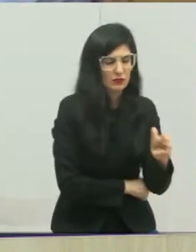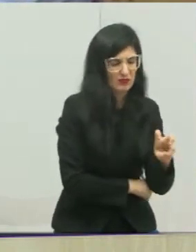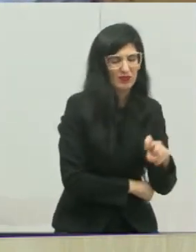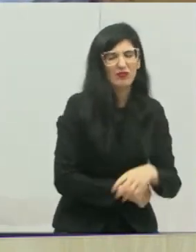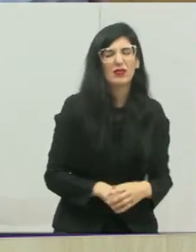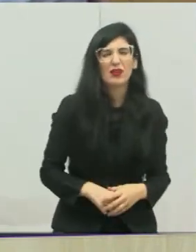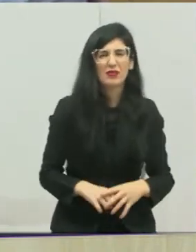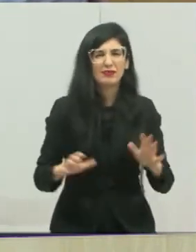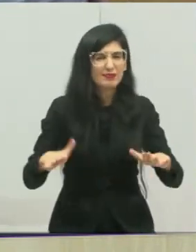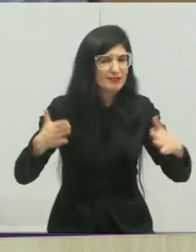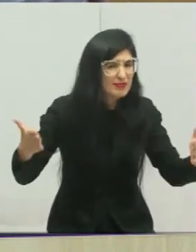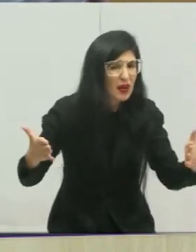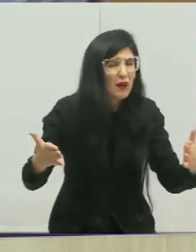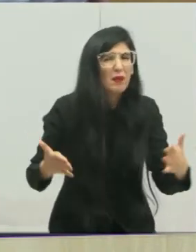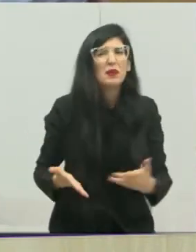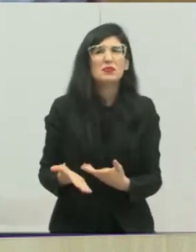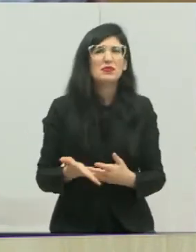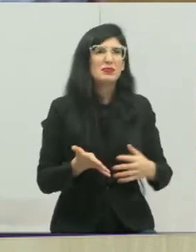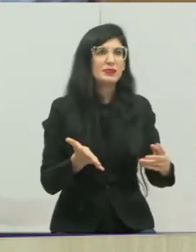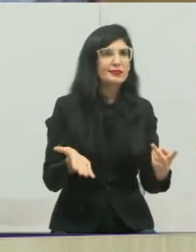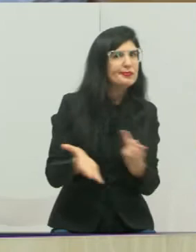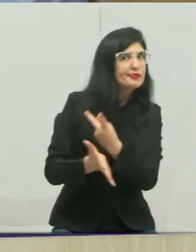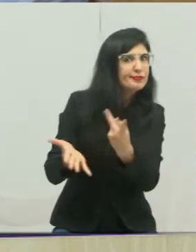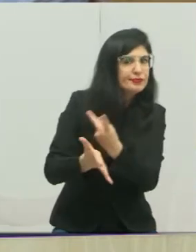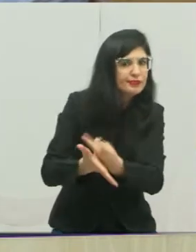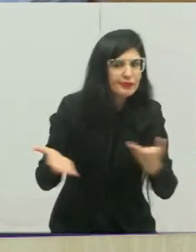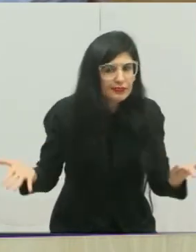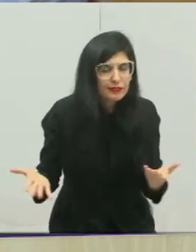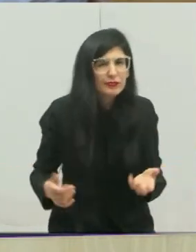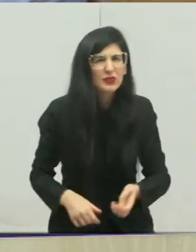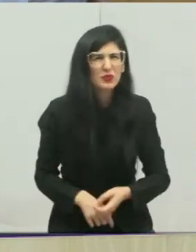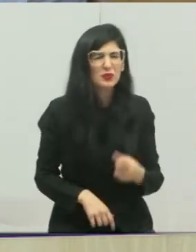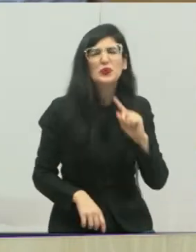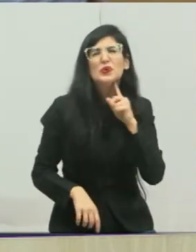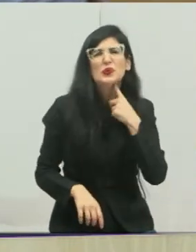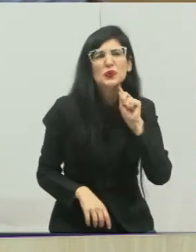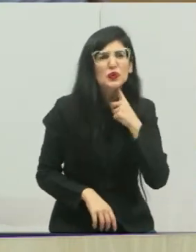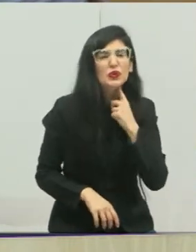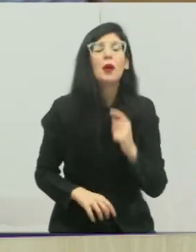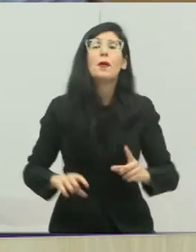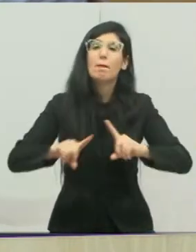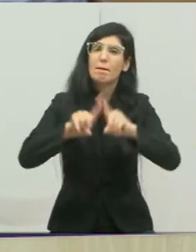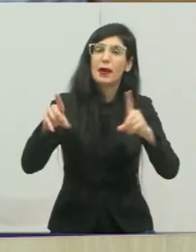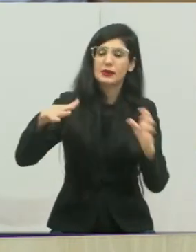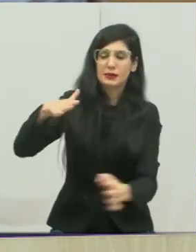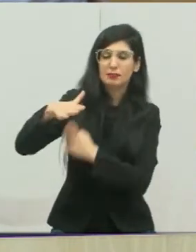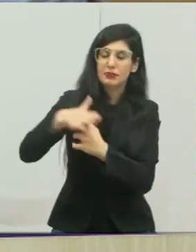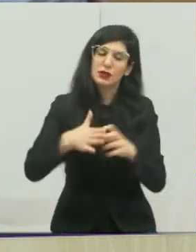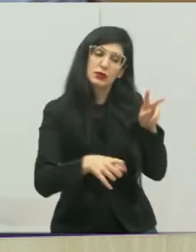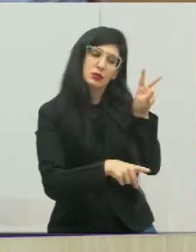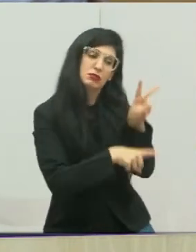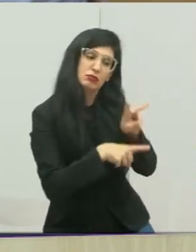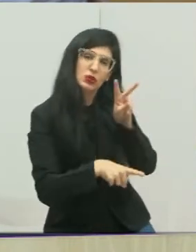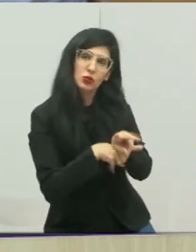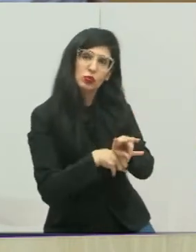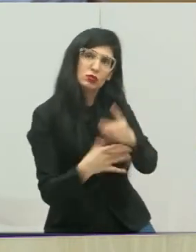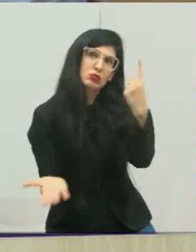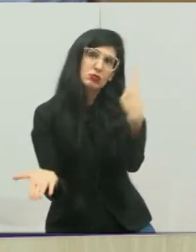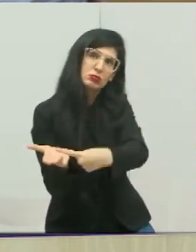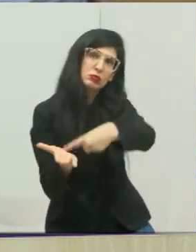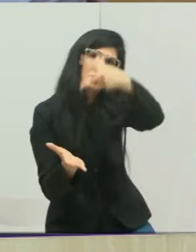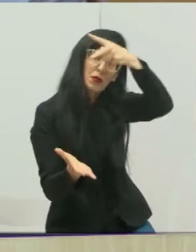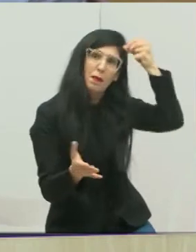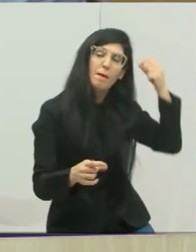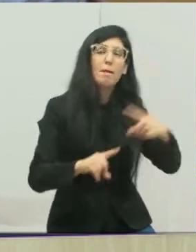inviolabilidade promovida pelos proprietários, a empresa Lomes, Incorporadora e Construtoras Limitada, devedora